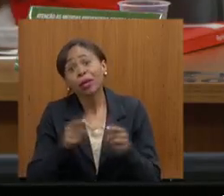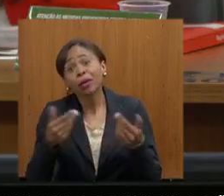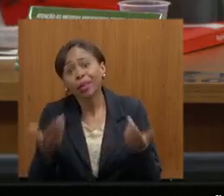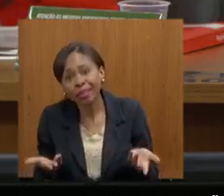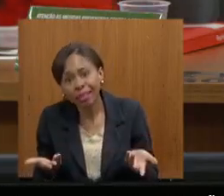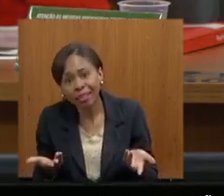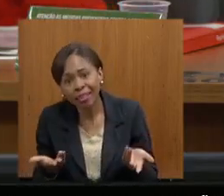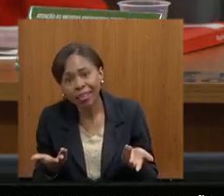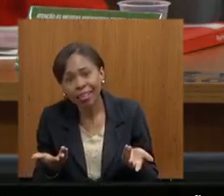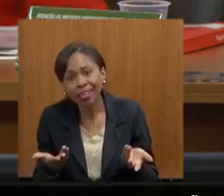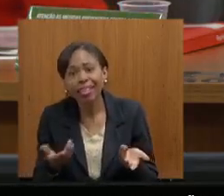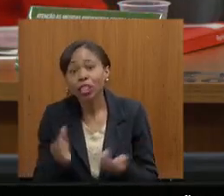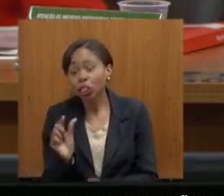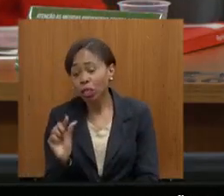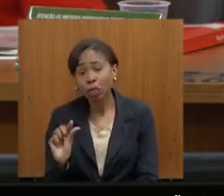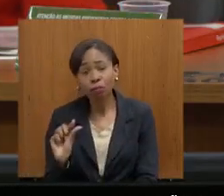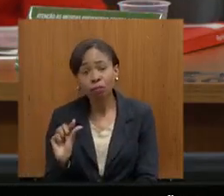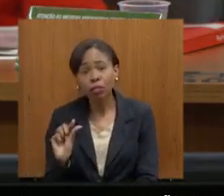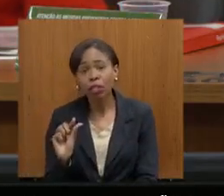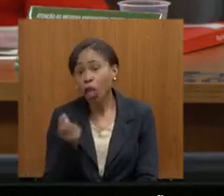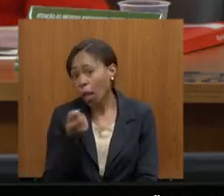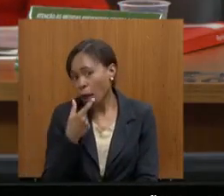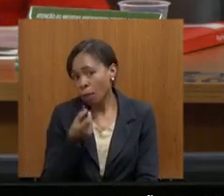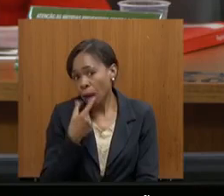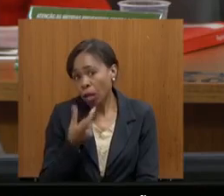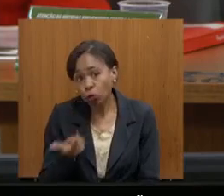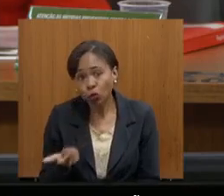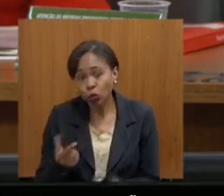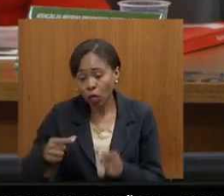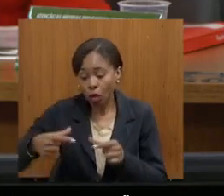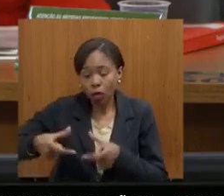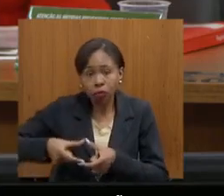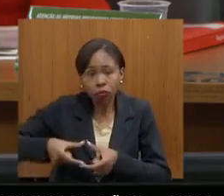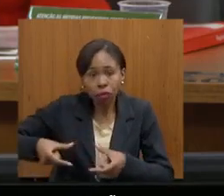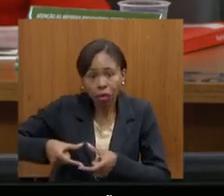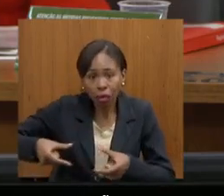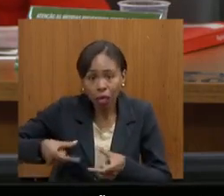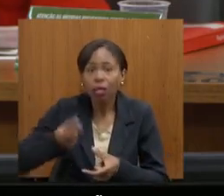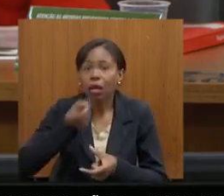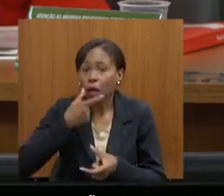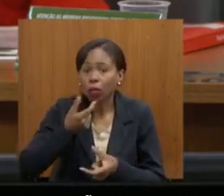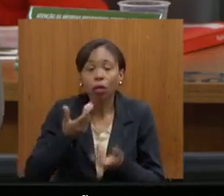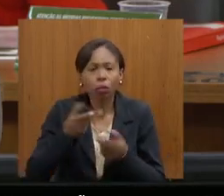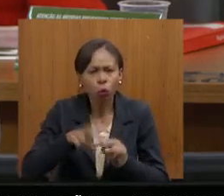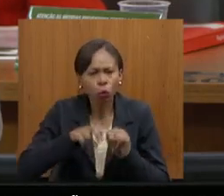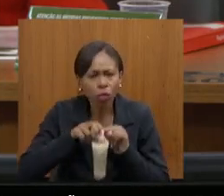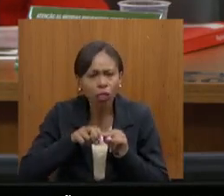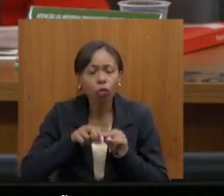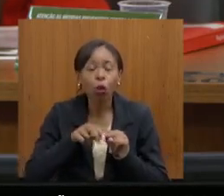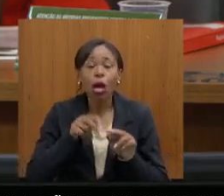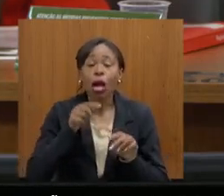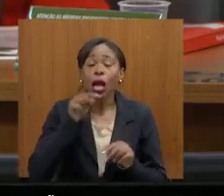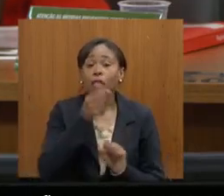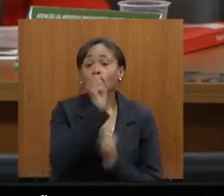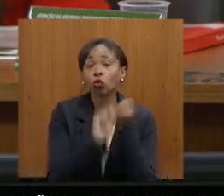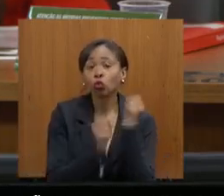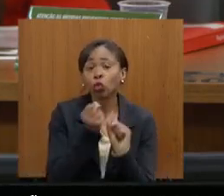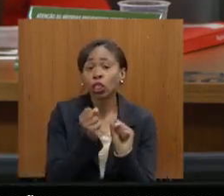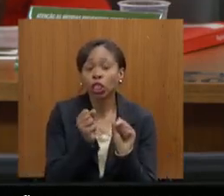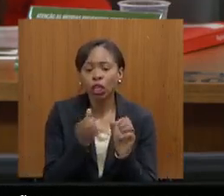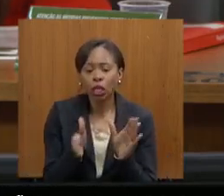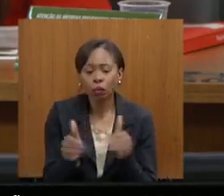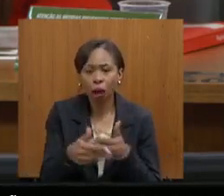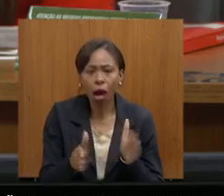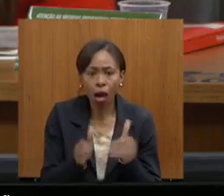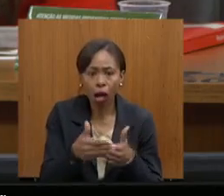indústria de cápsula de medicamento Então as indústrias de embalagens tem chamado bastante atenção Outro ponto importante